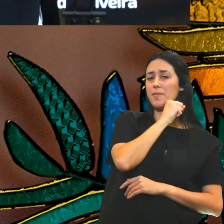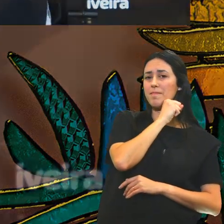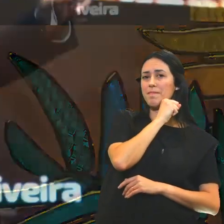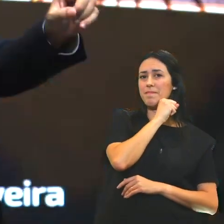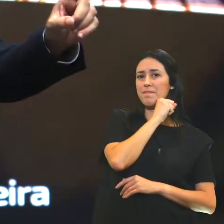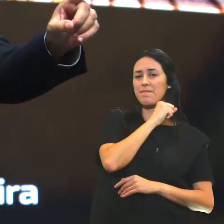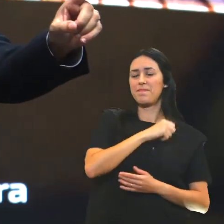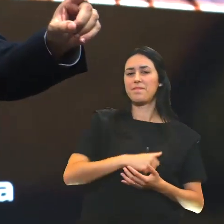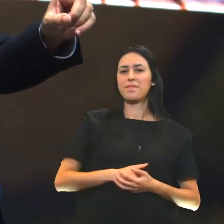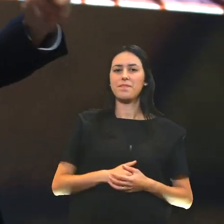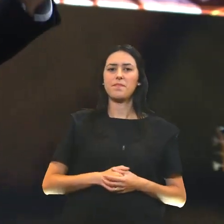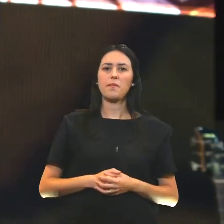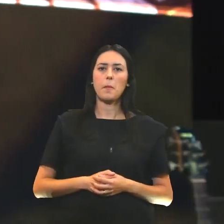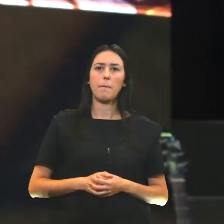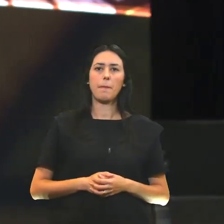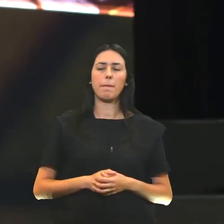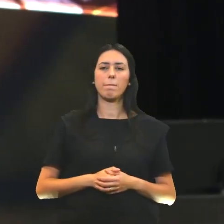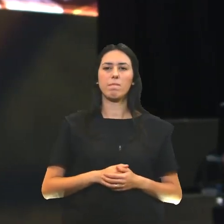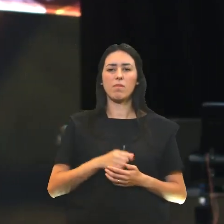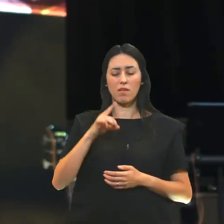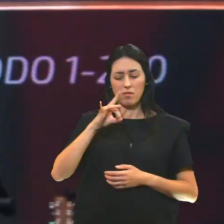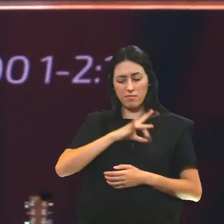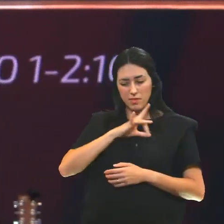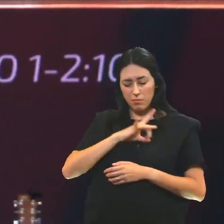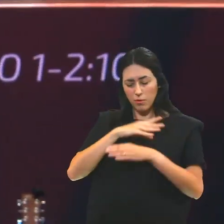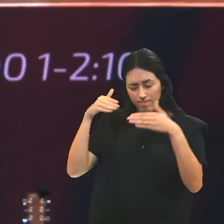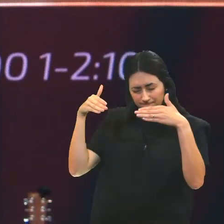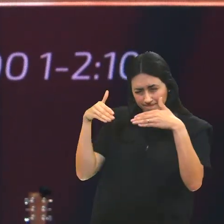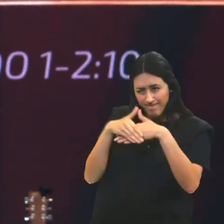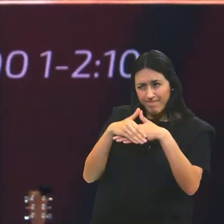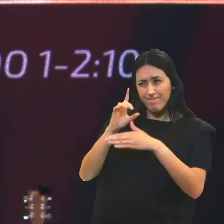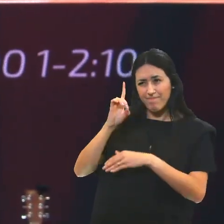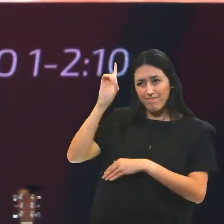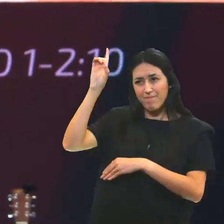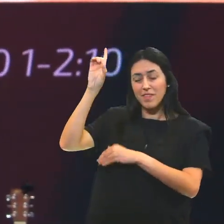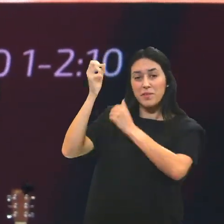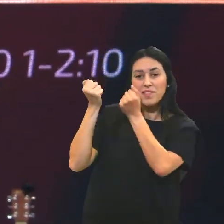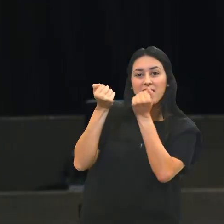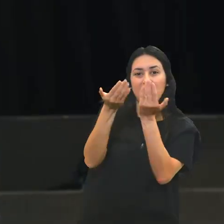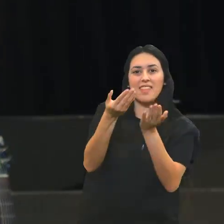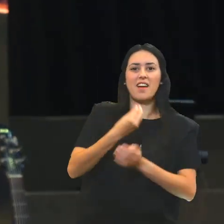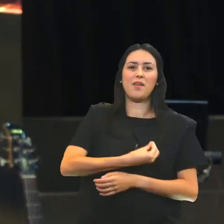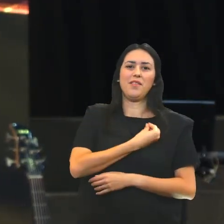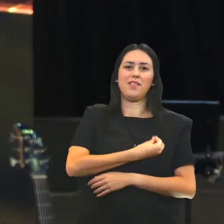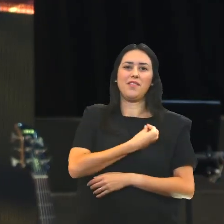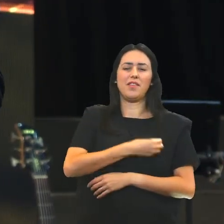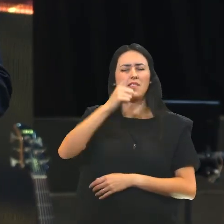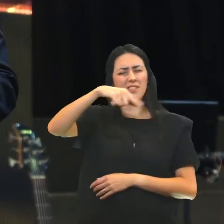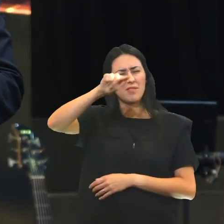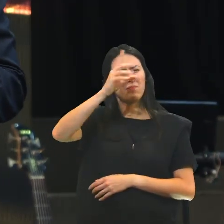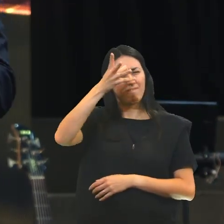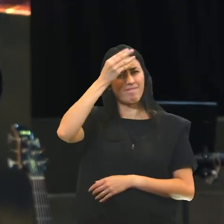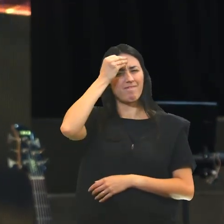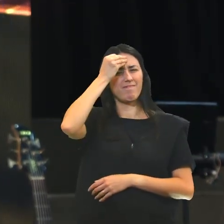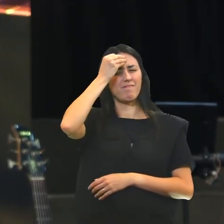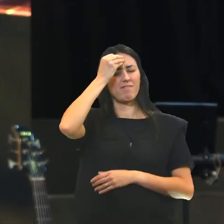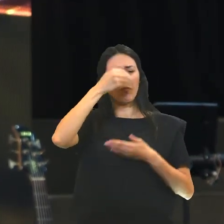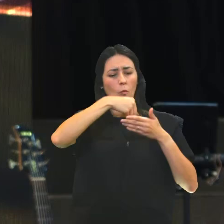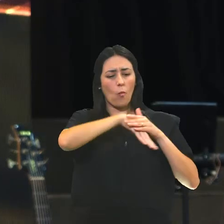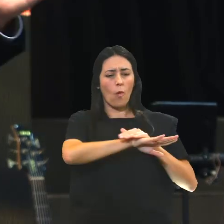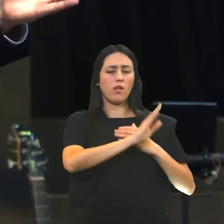O temor de Deus gera vida. Presta atenção nisso, guarda isso no teu coração.